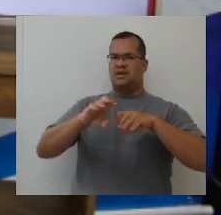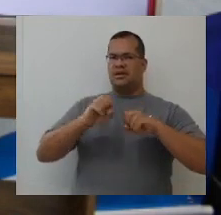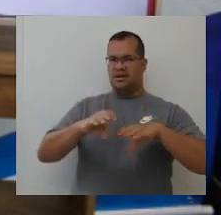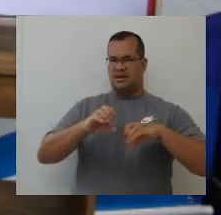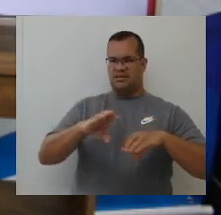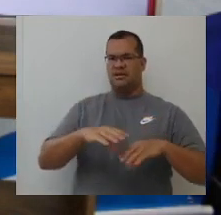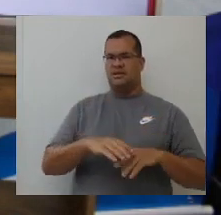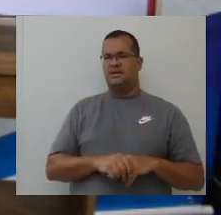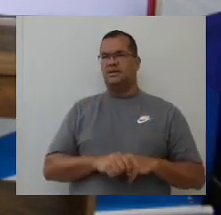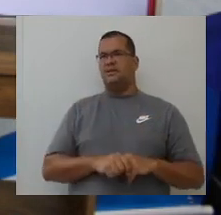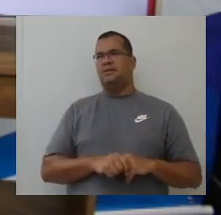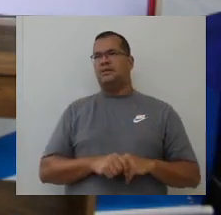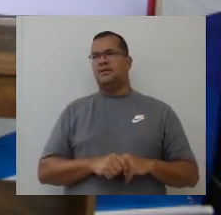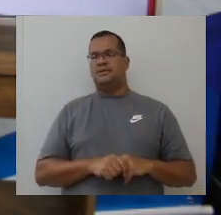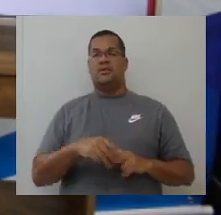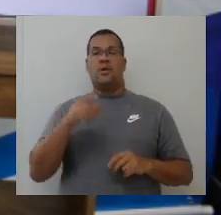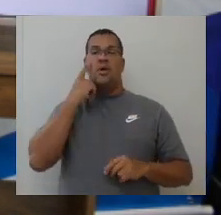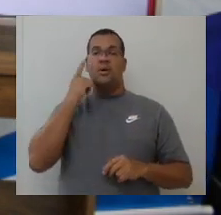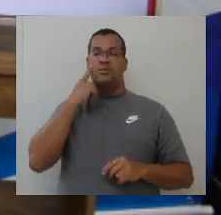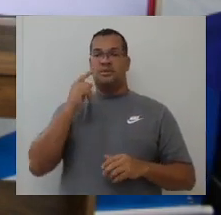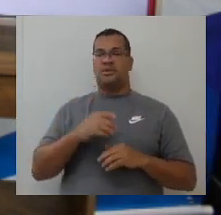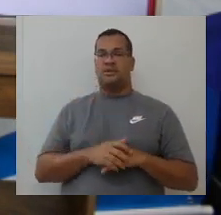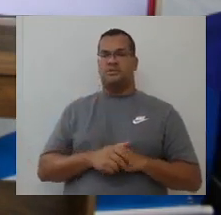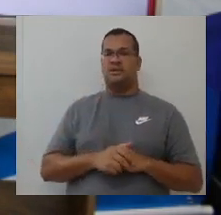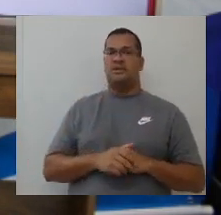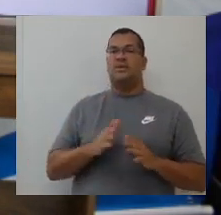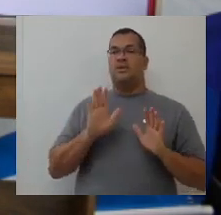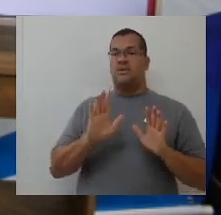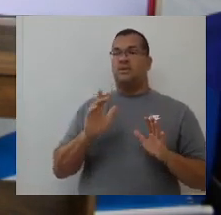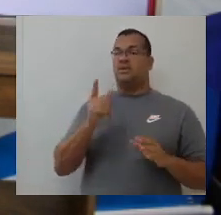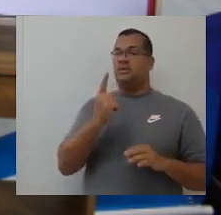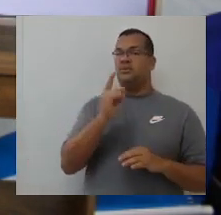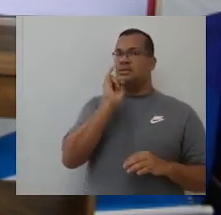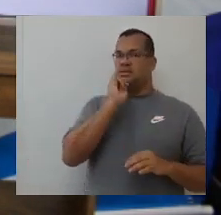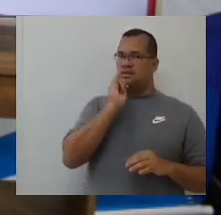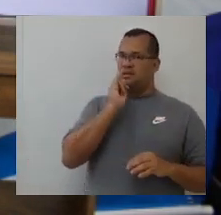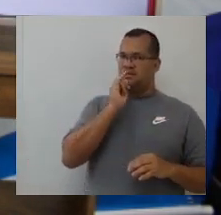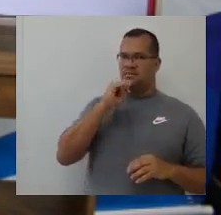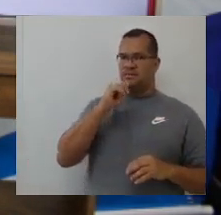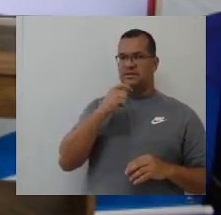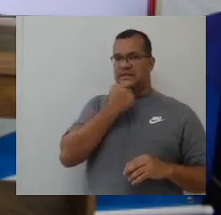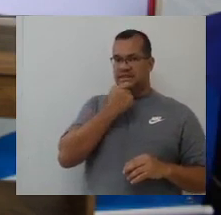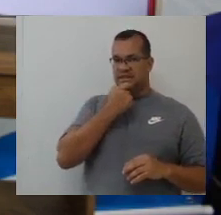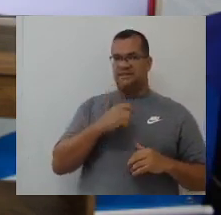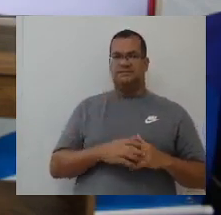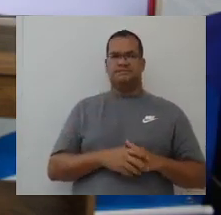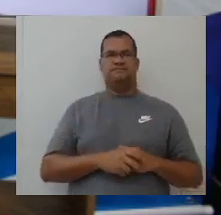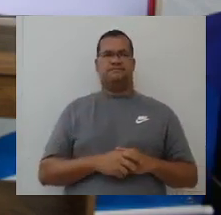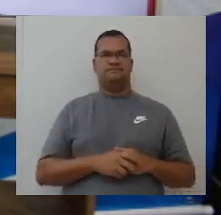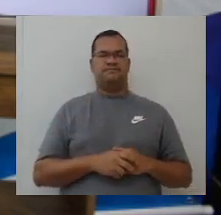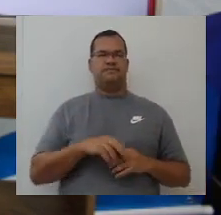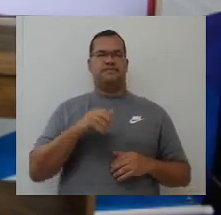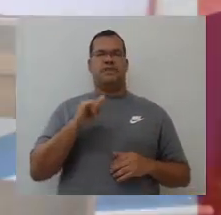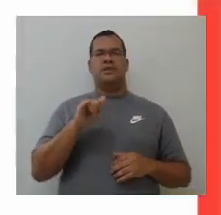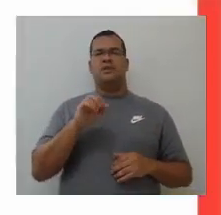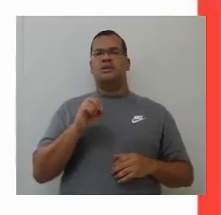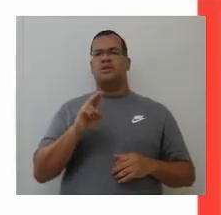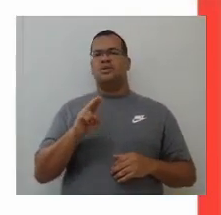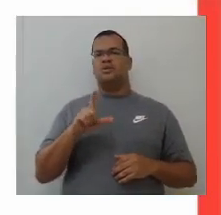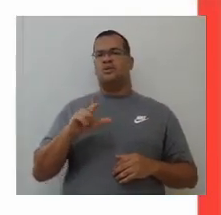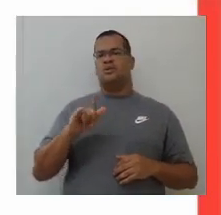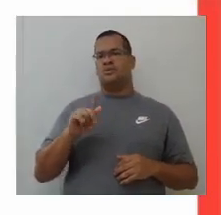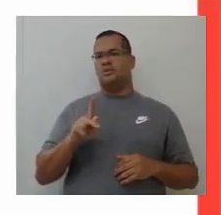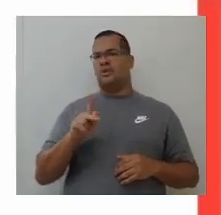nessa nossa primeira aula. Observe, agora a gente tem um exemplo aqui em inglês, não é isso? Eu coloquei para vocês, ó, you like to listen